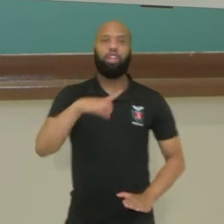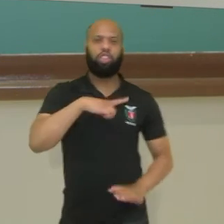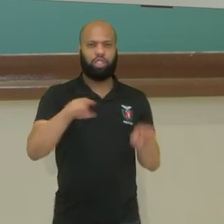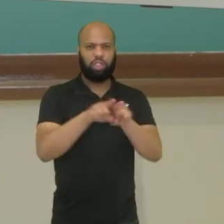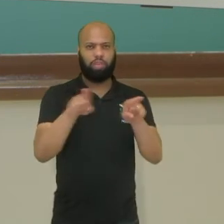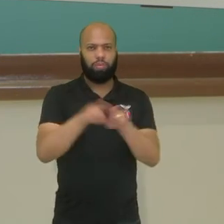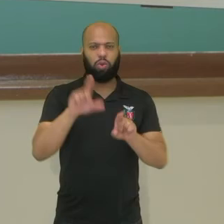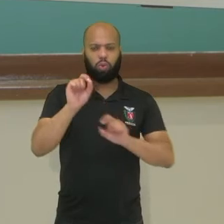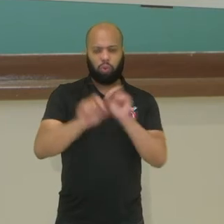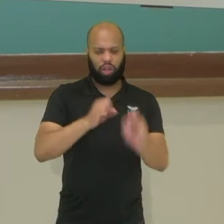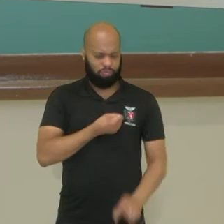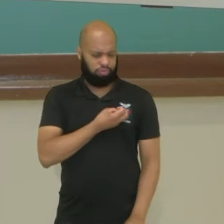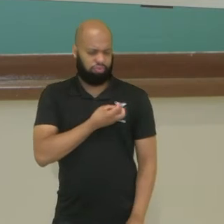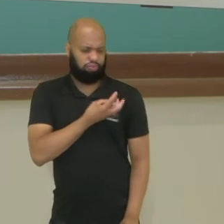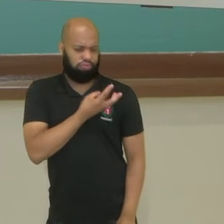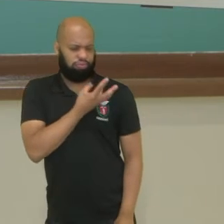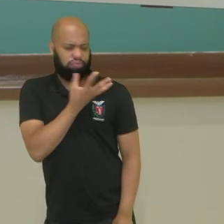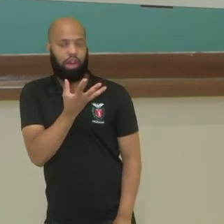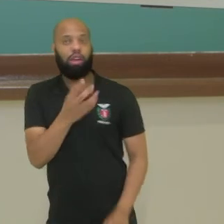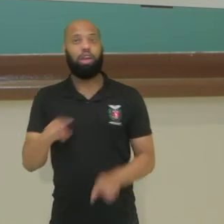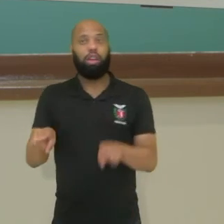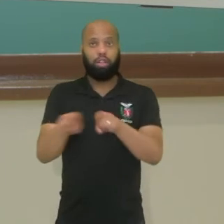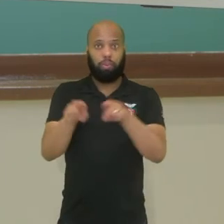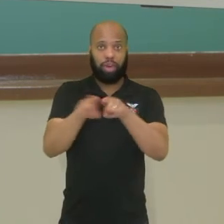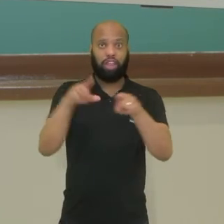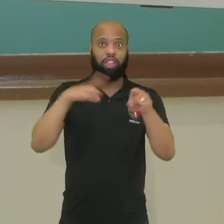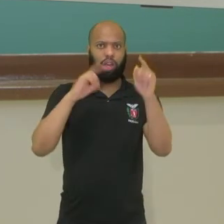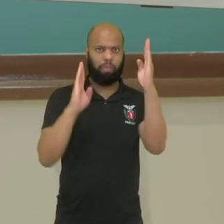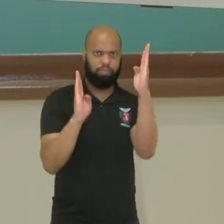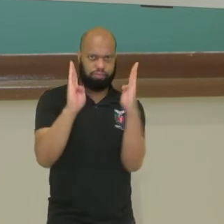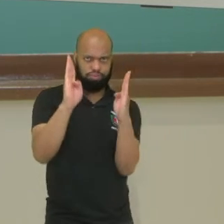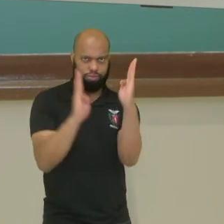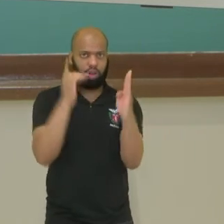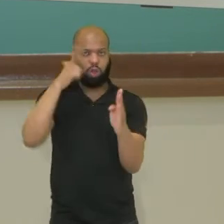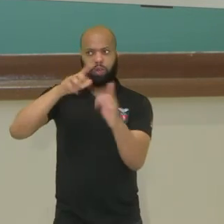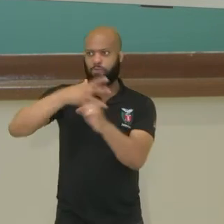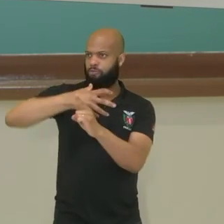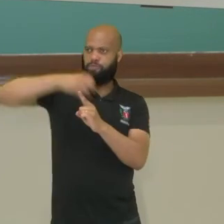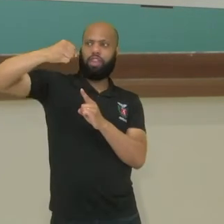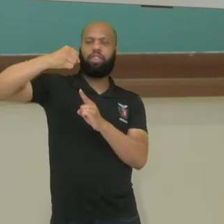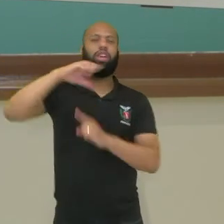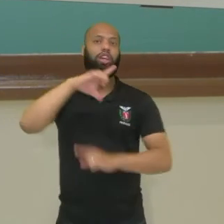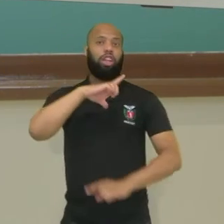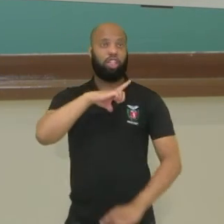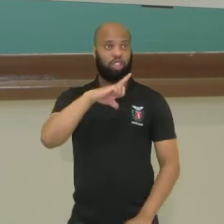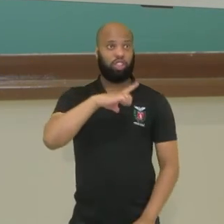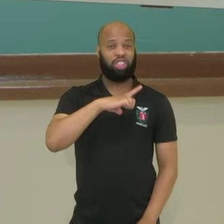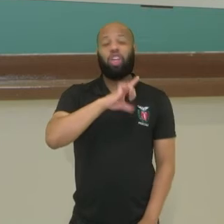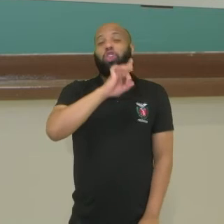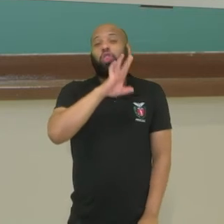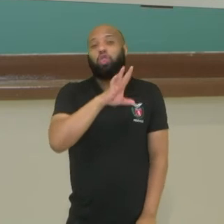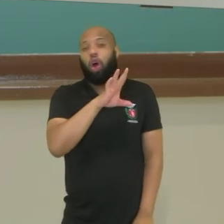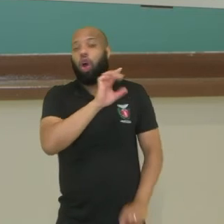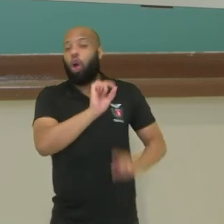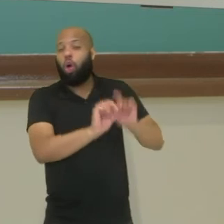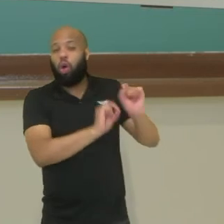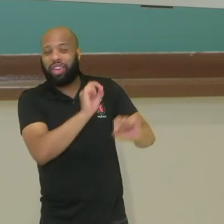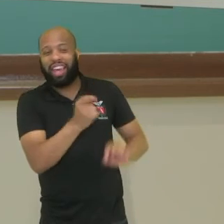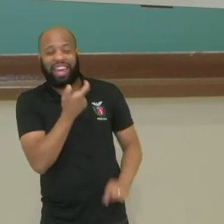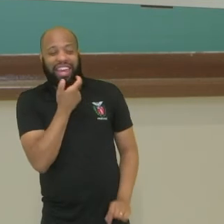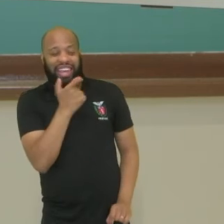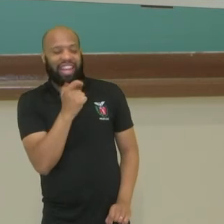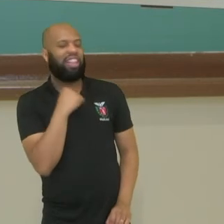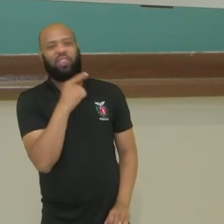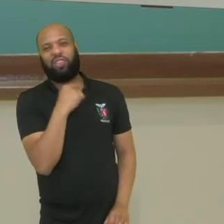como o exército francês. Em pouco tempo, ele venceu seus inimigos, com exceção da Inglaterra, né?